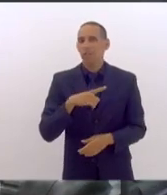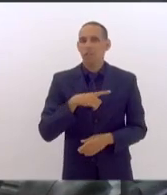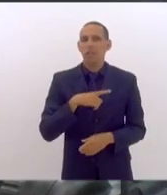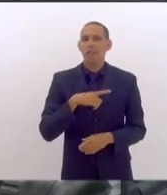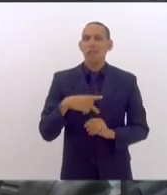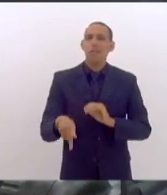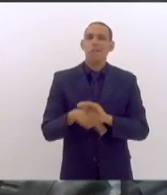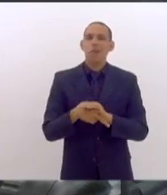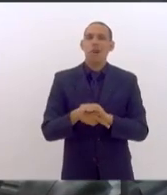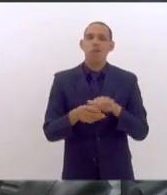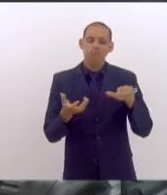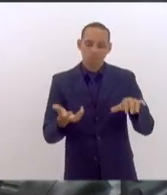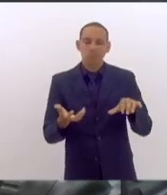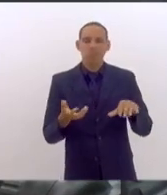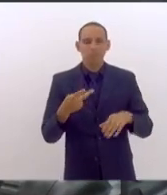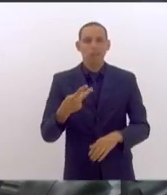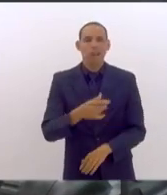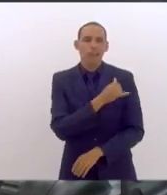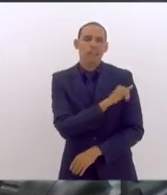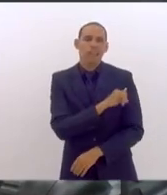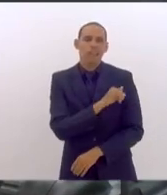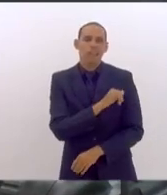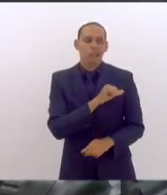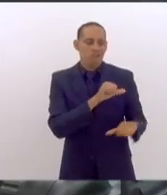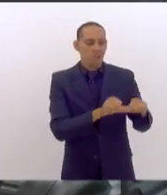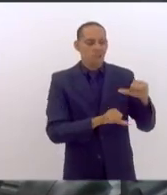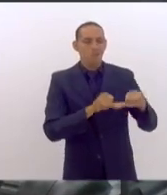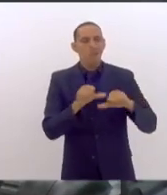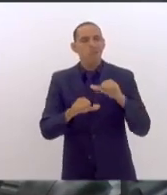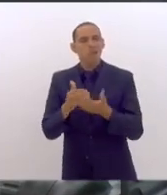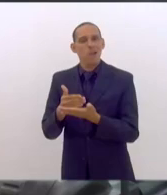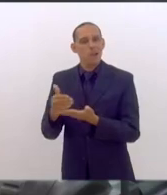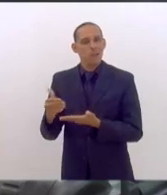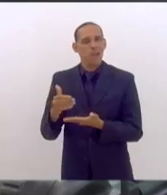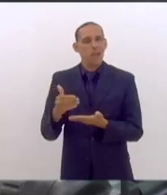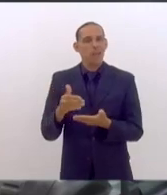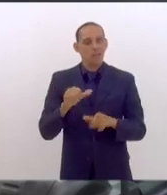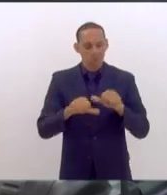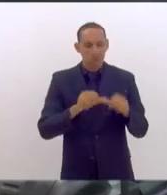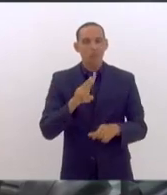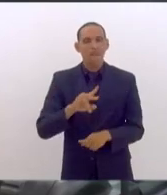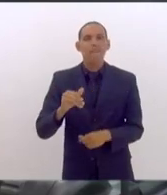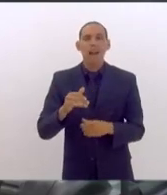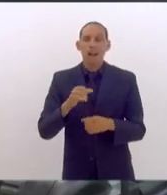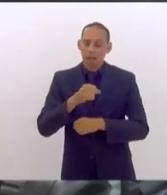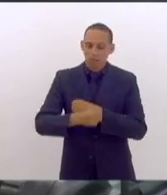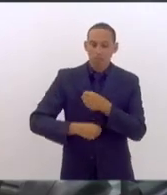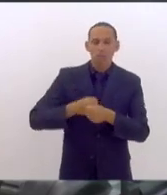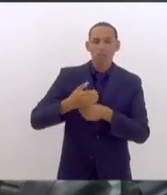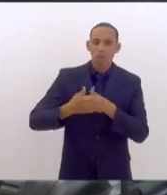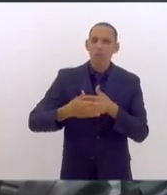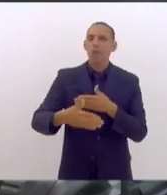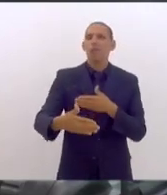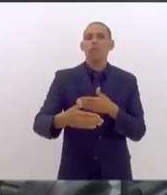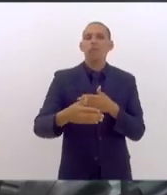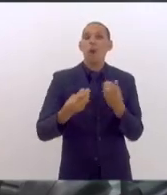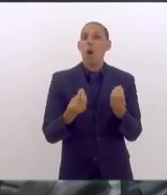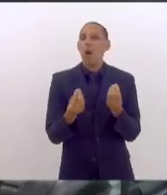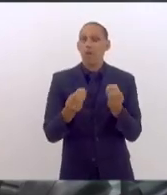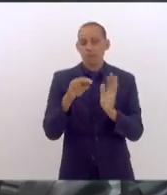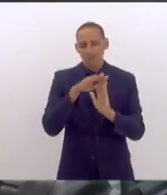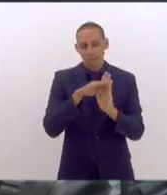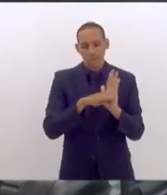Parlamento Fluminense que as coisas começaram a modificar e que as coisas vão começar a mudar a partir do ano que vem com